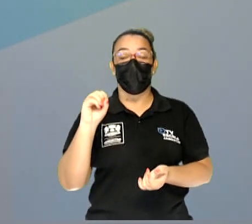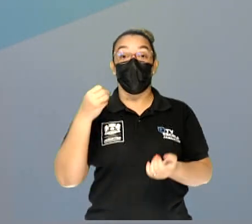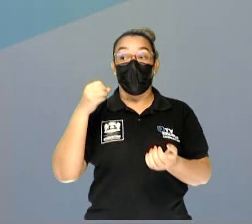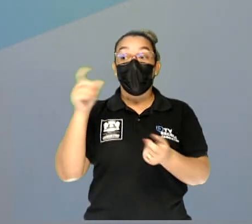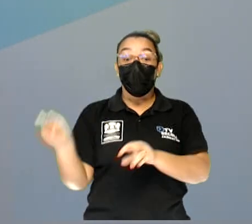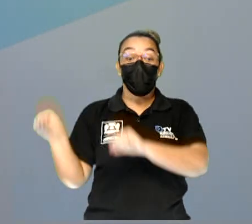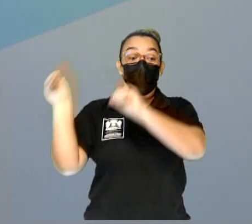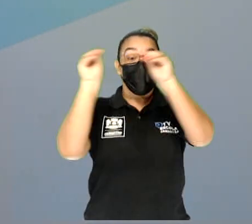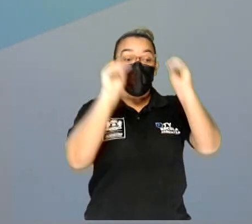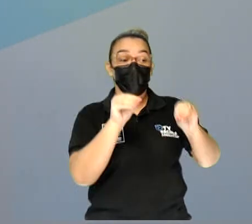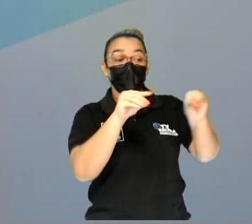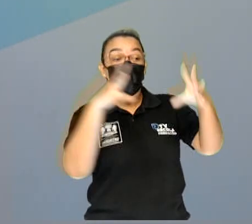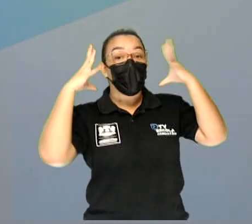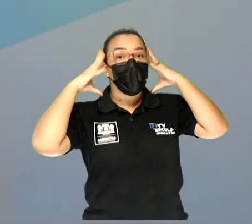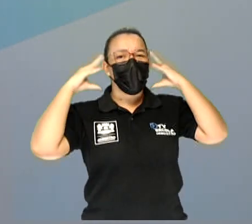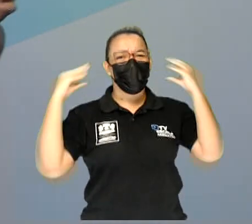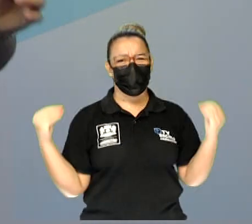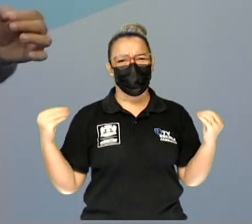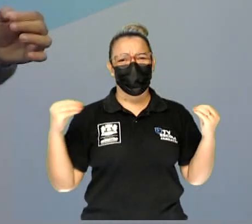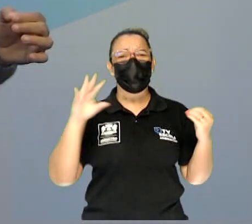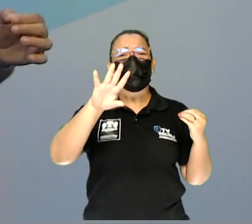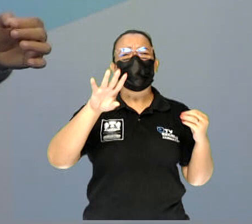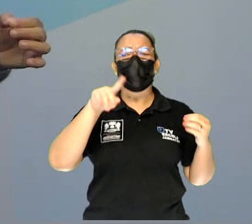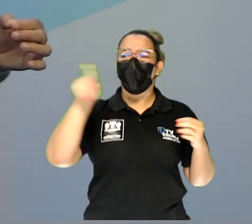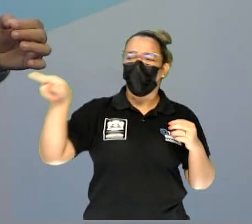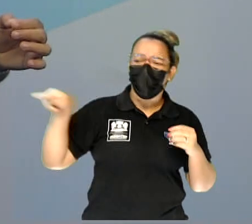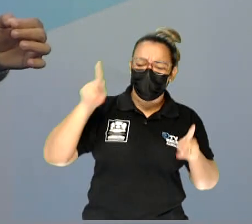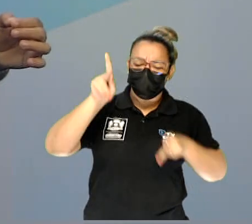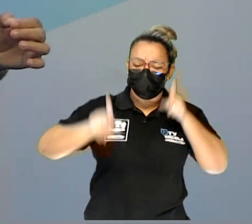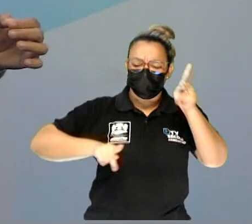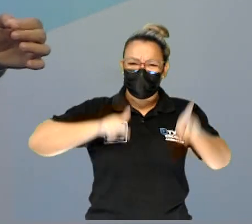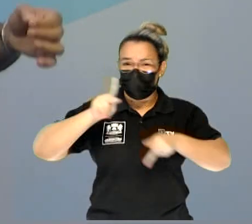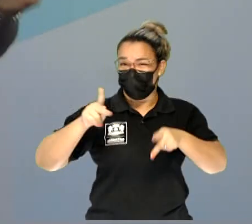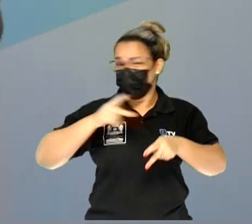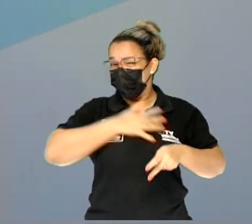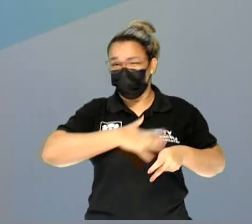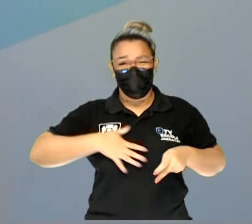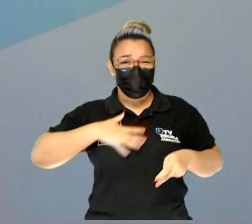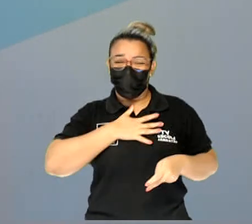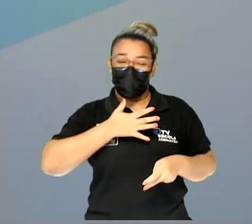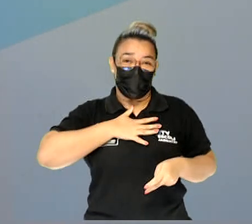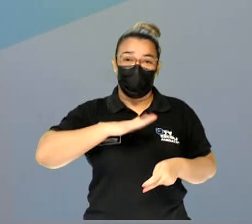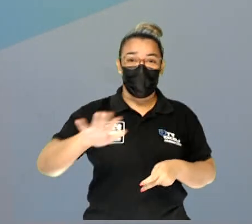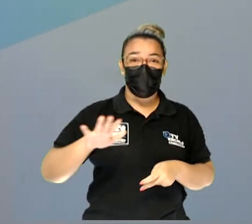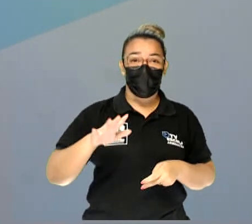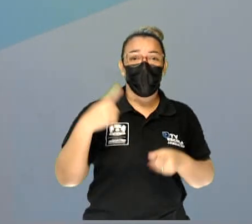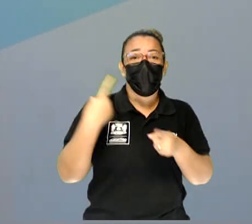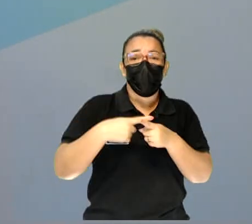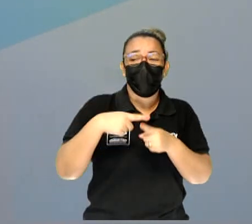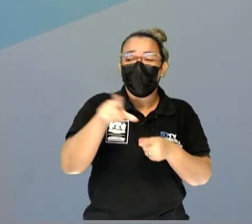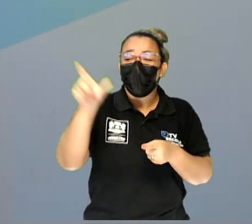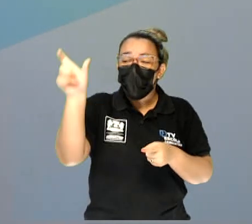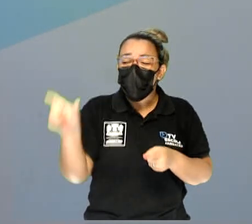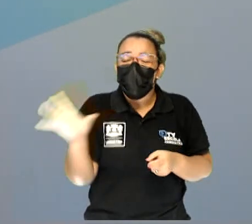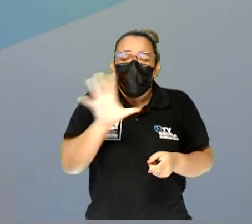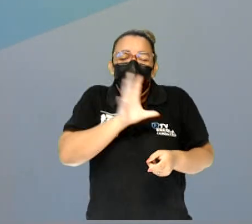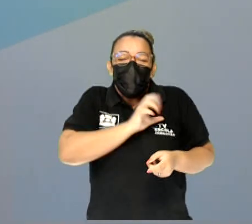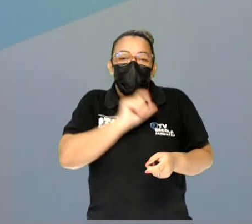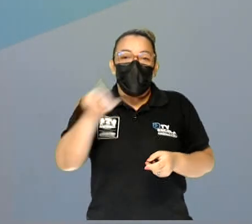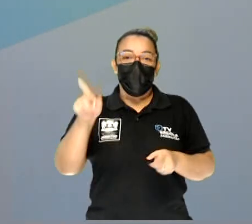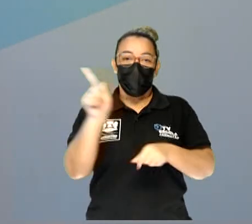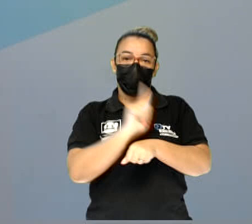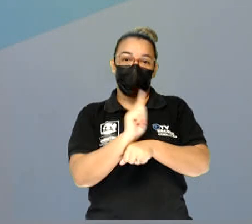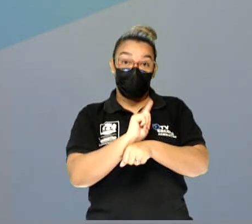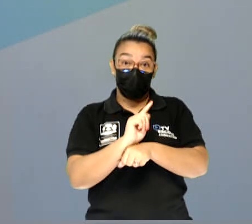ficou insatisfeita, porque a demissão do conde não significou somente a retirada de um gestor querido, mas também de aumento